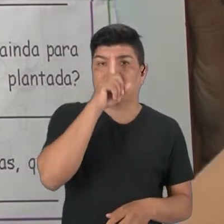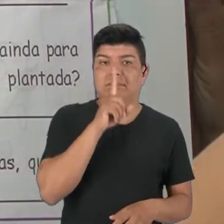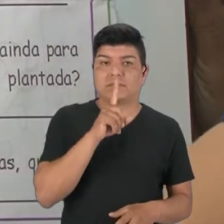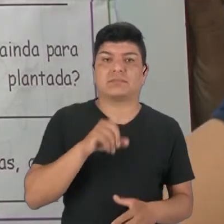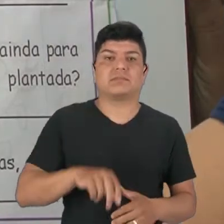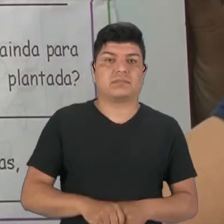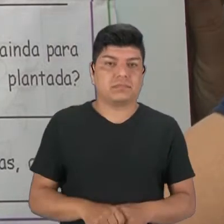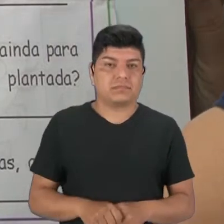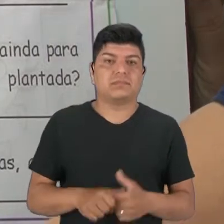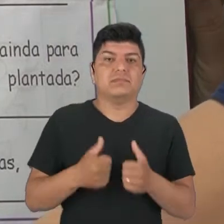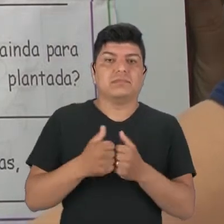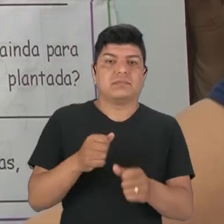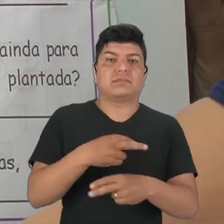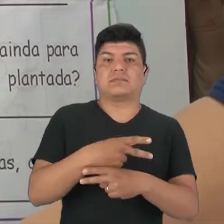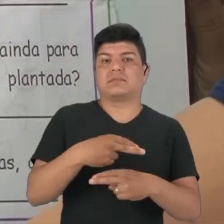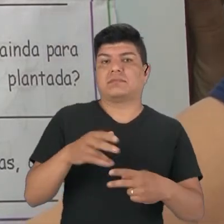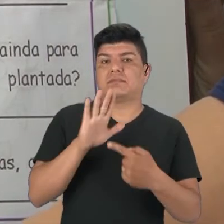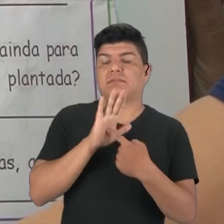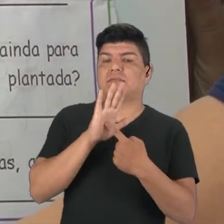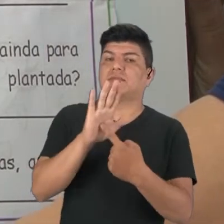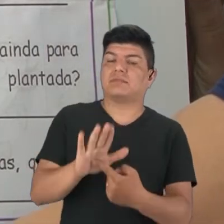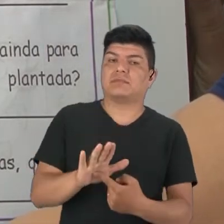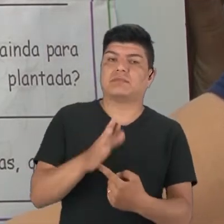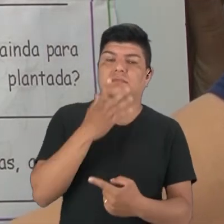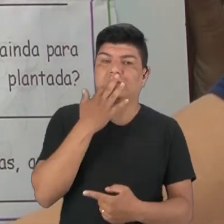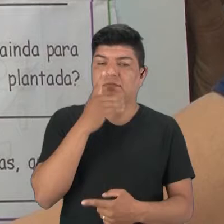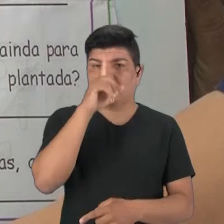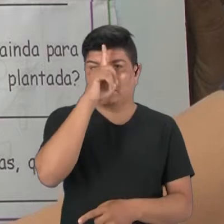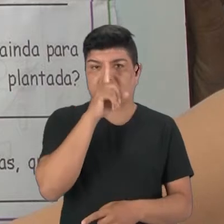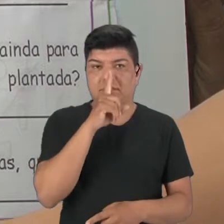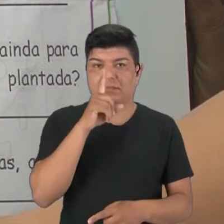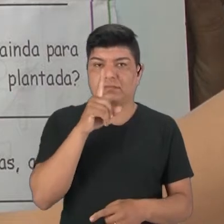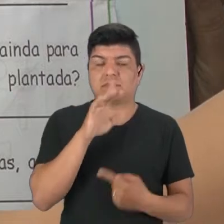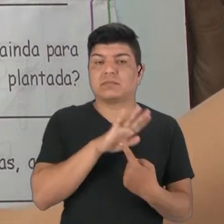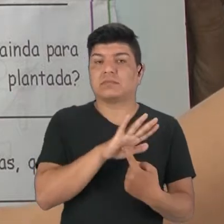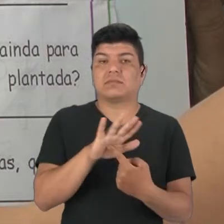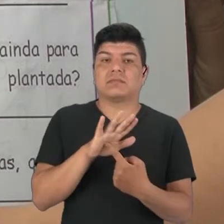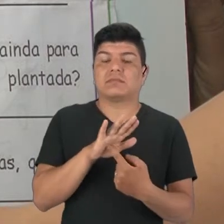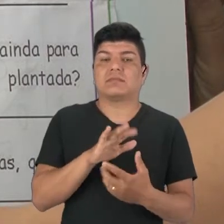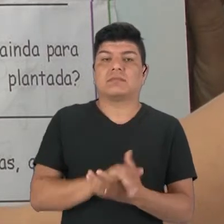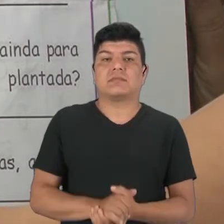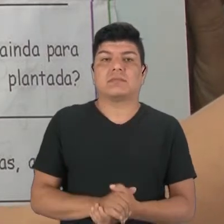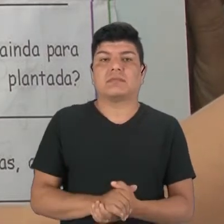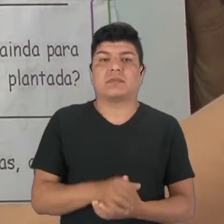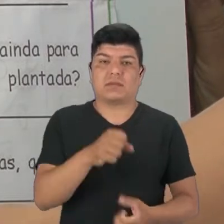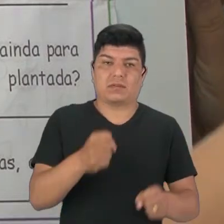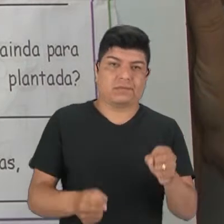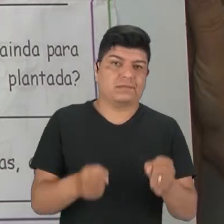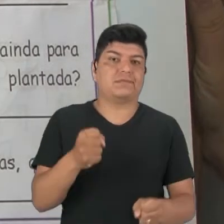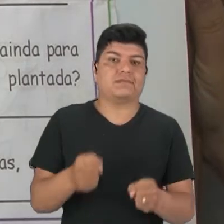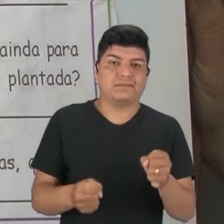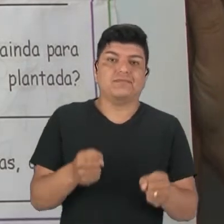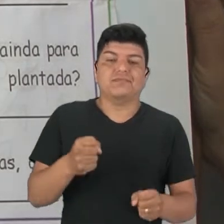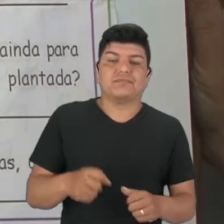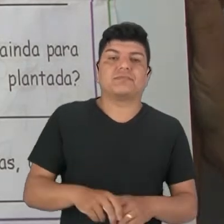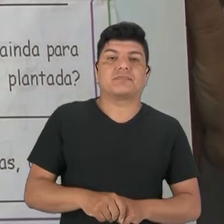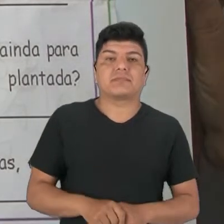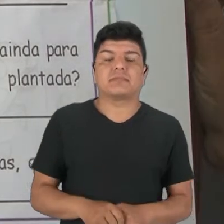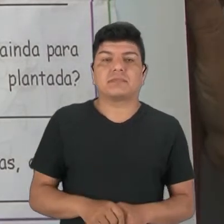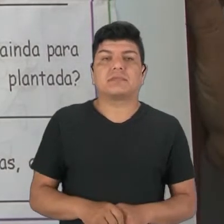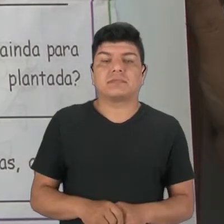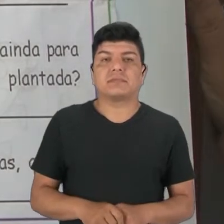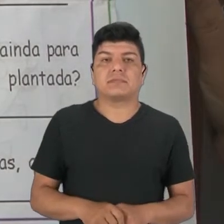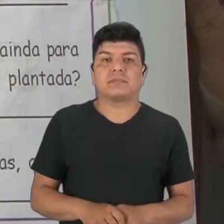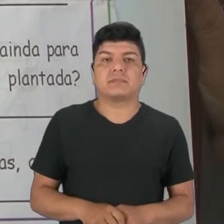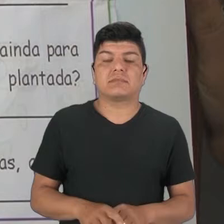amarela, que é o transporte representado a cor amarela representa o transporte, o carro, né? Então, o